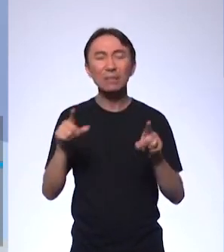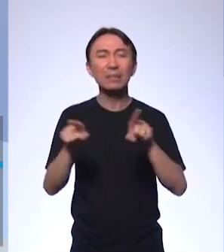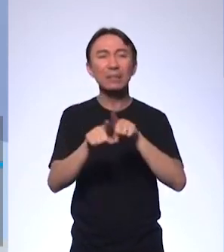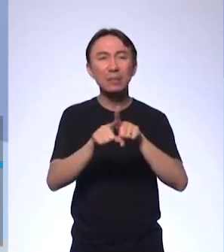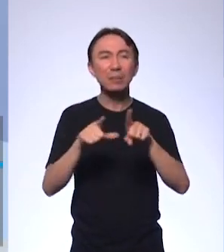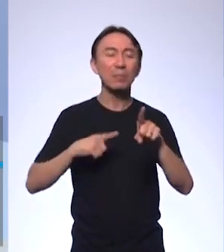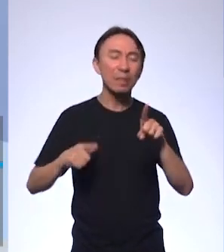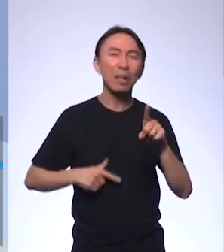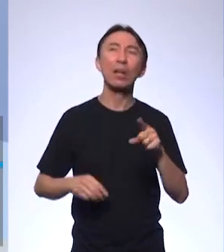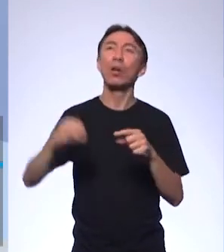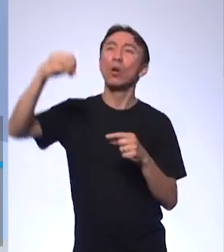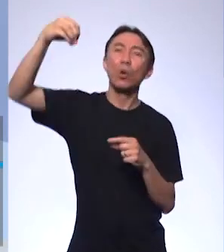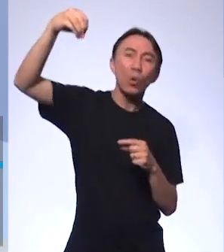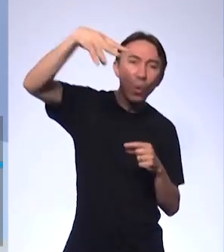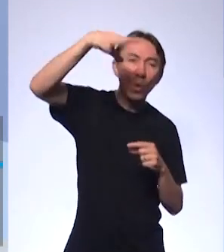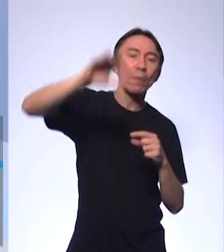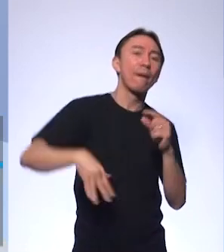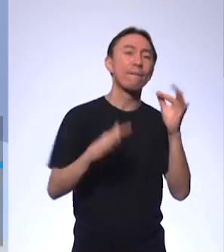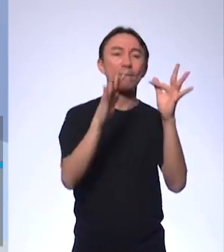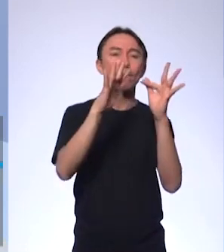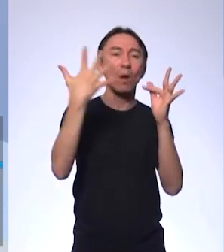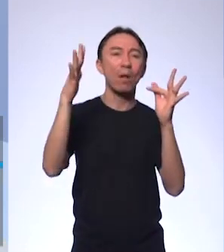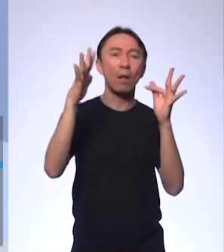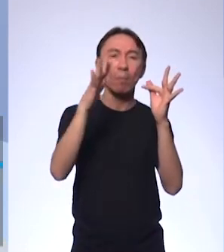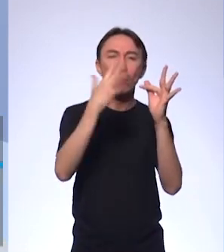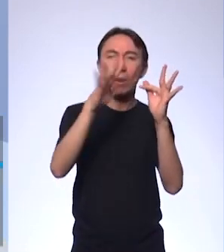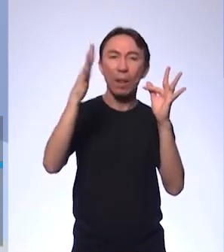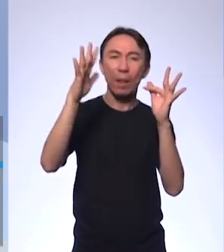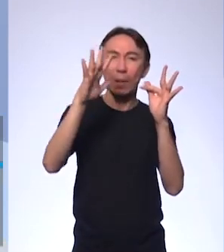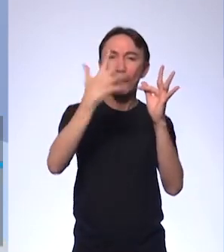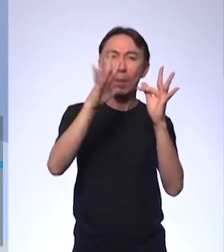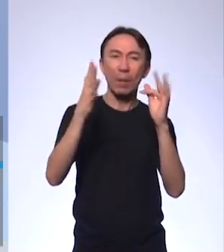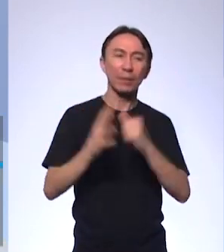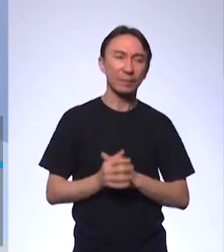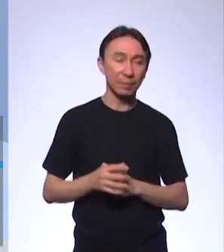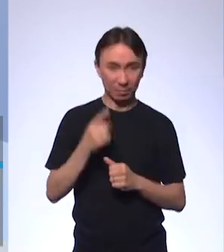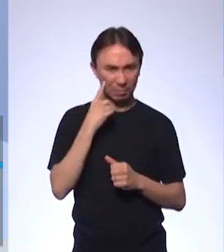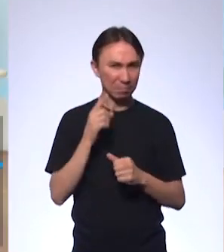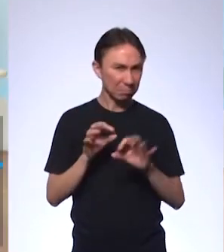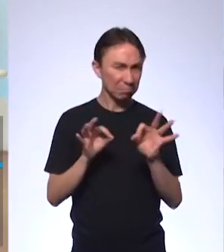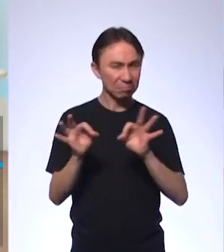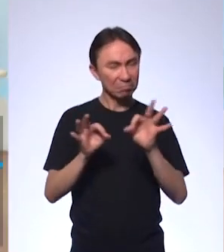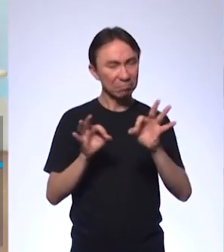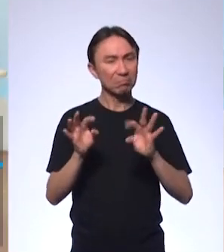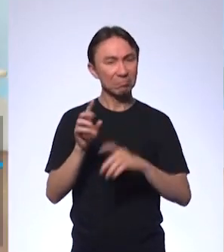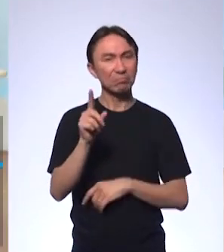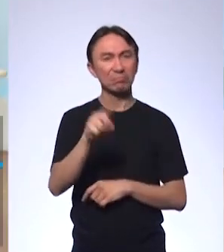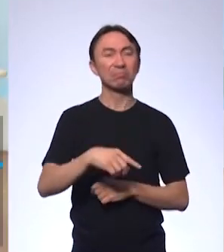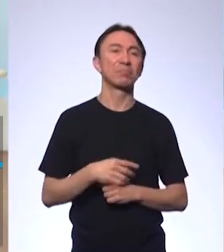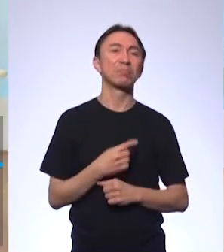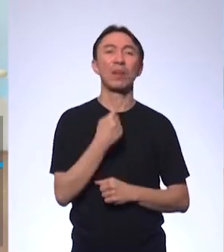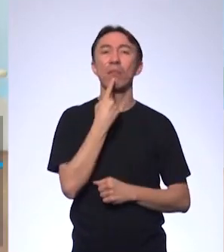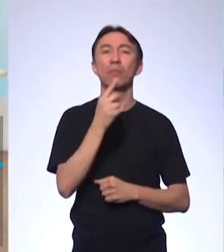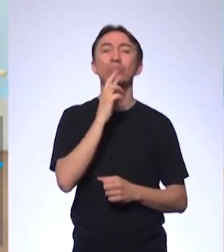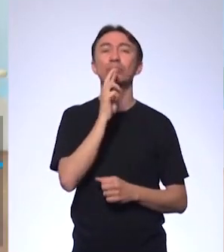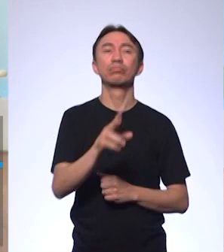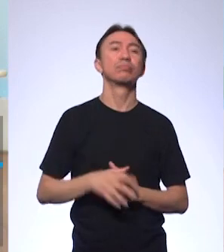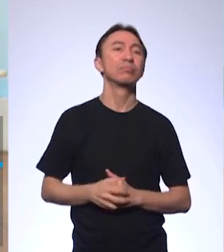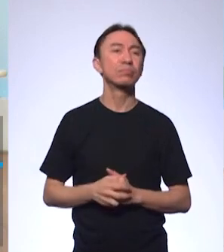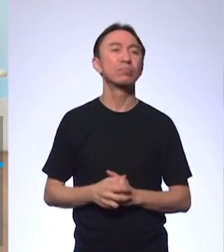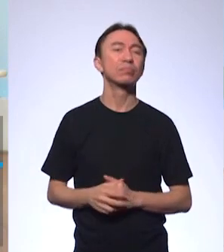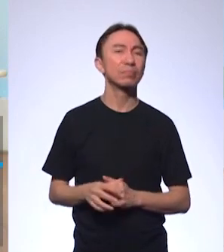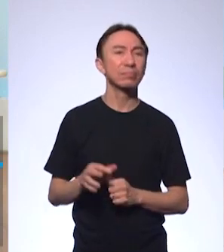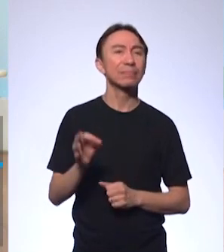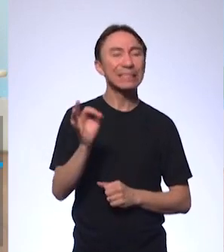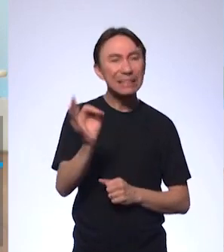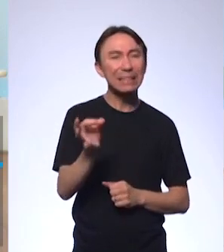para fotossíntese e dentro dessa linha que eles colocaram mesmo, Dani. Bem isso mesmo, sim. Então, quando a gente